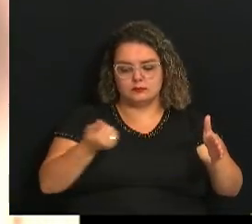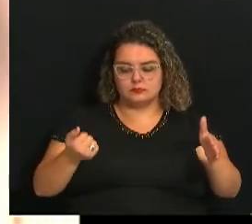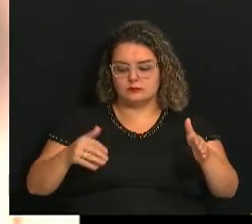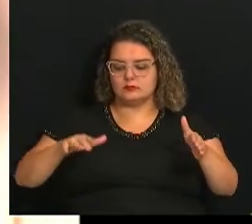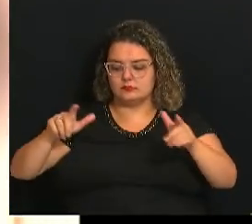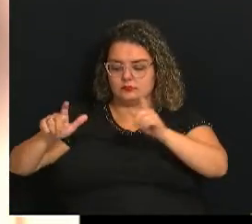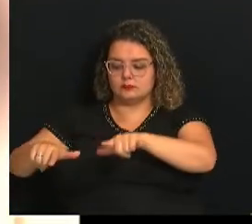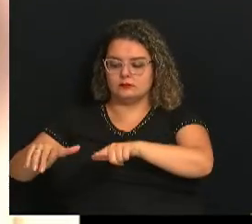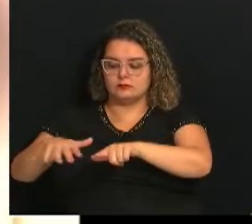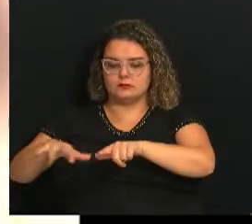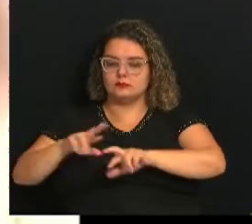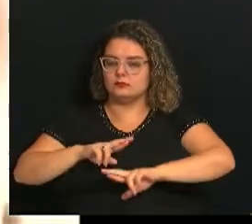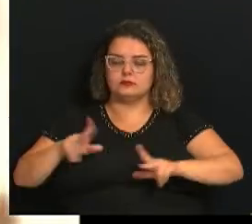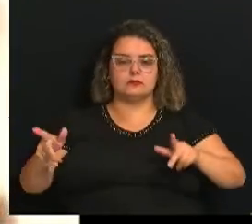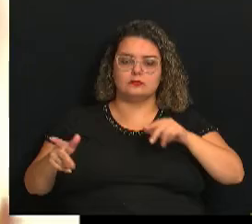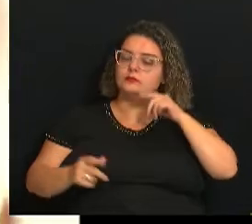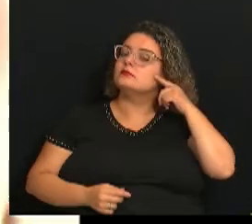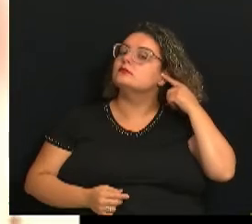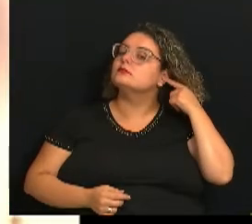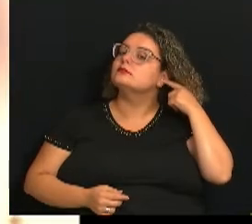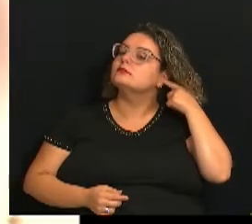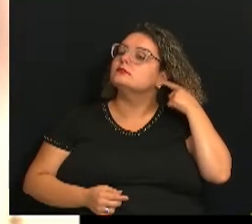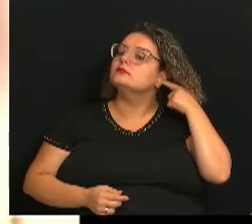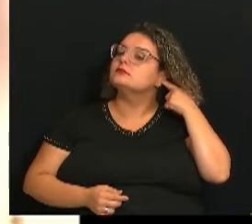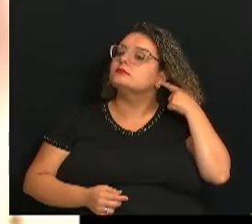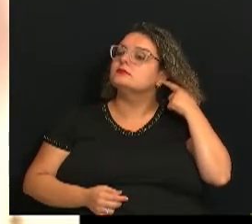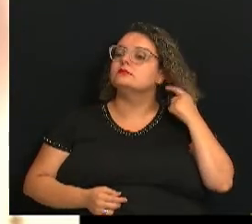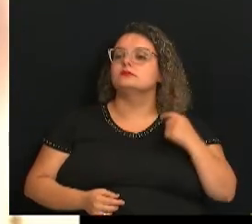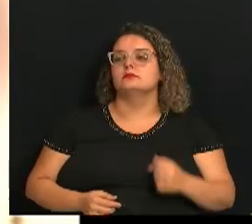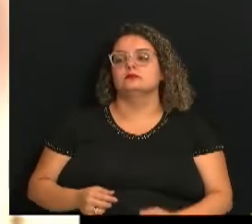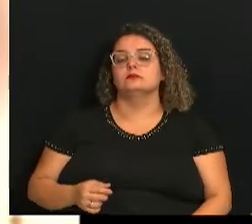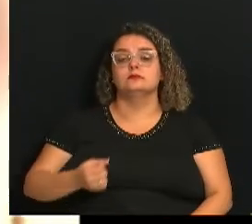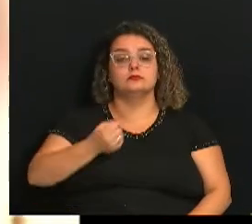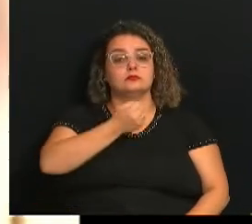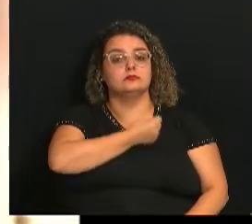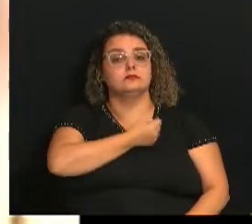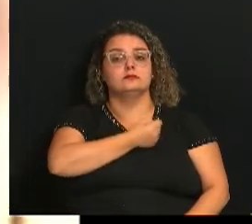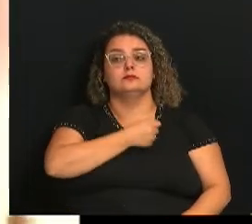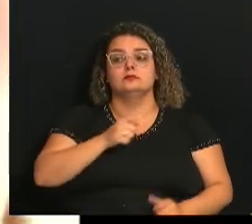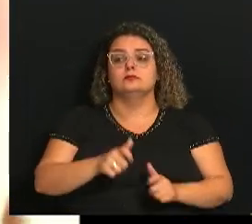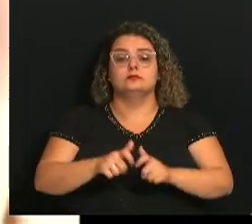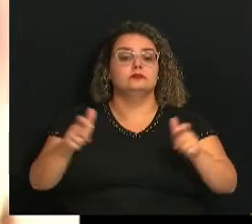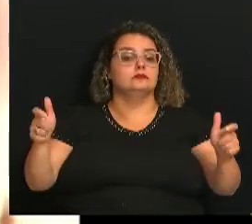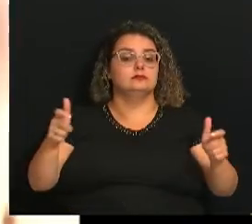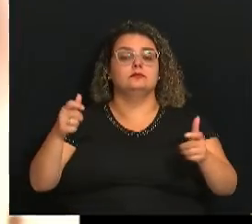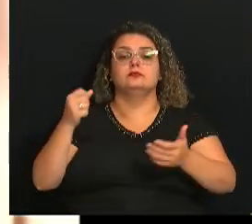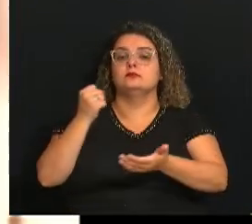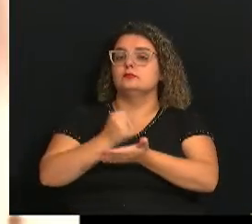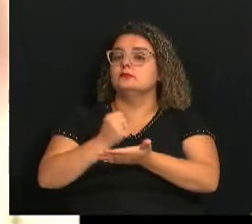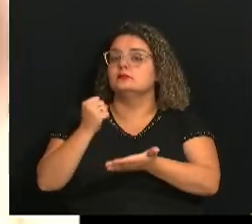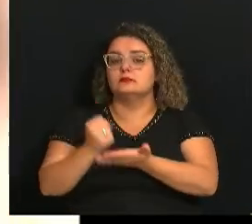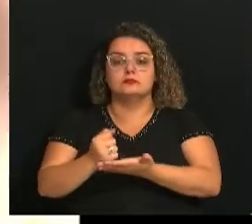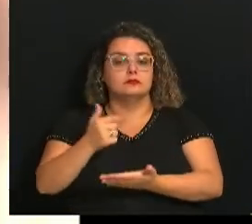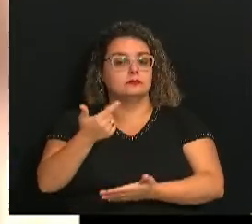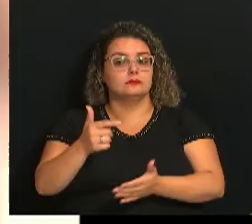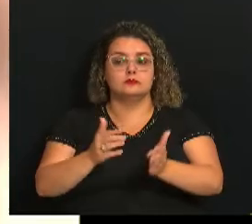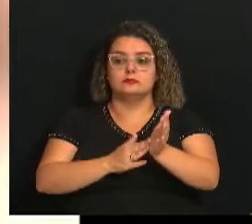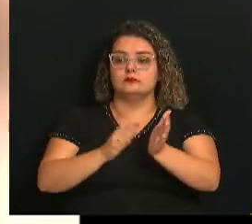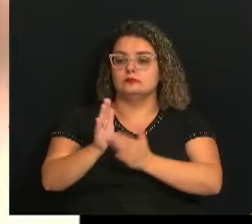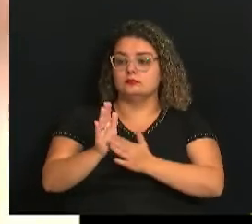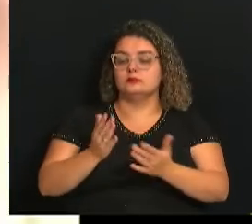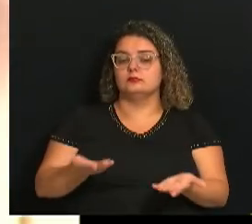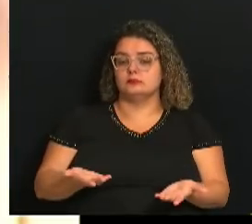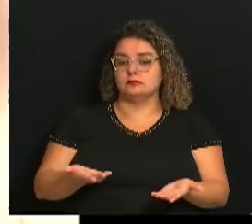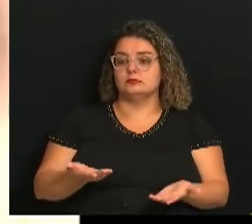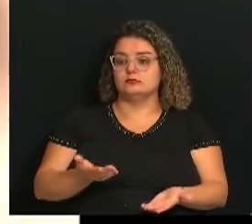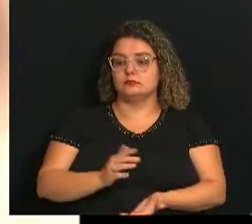número exorbitante de trabalhadores contratados sem concurso, que muitas